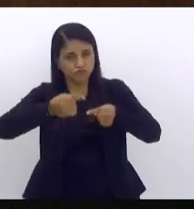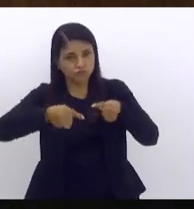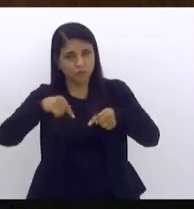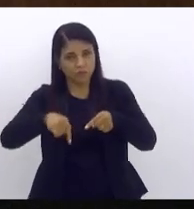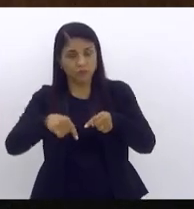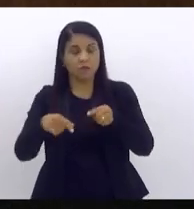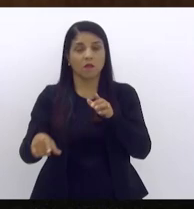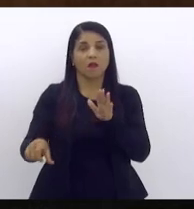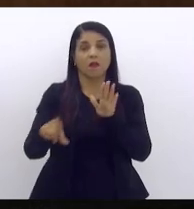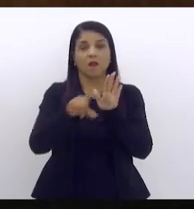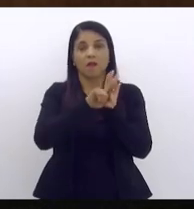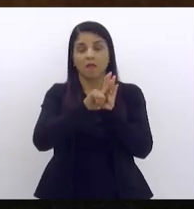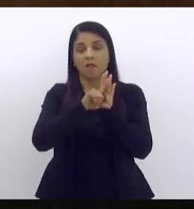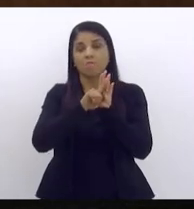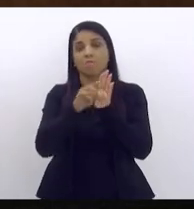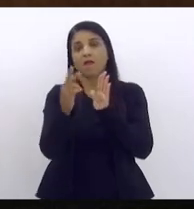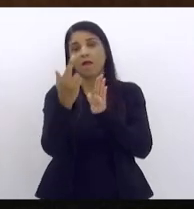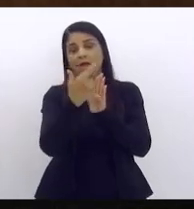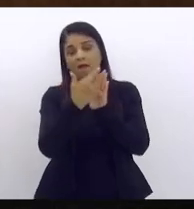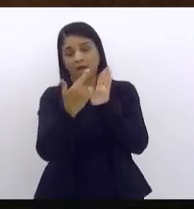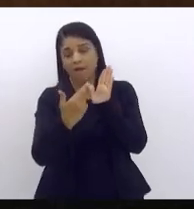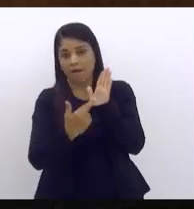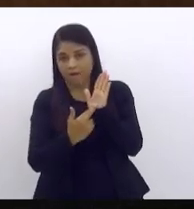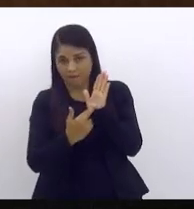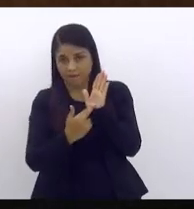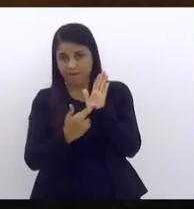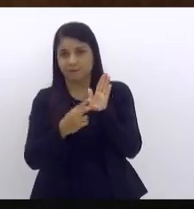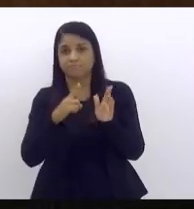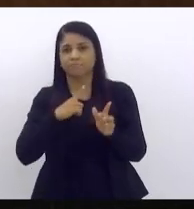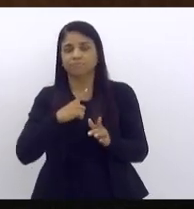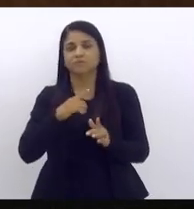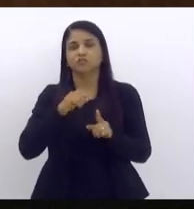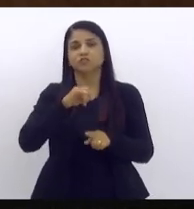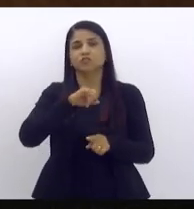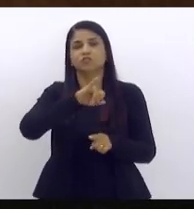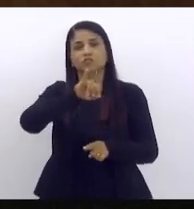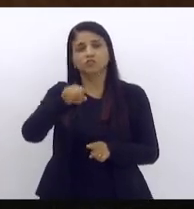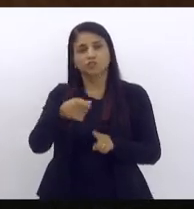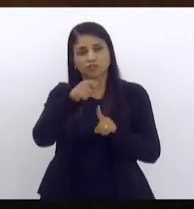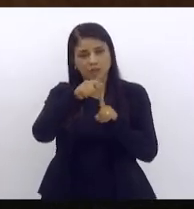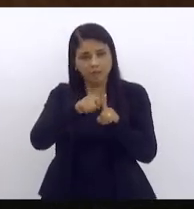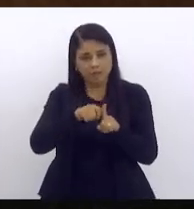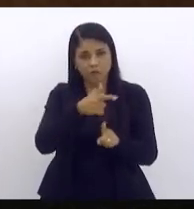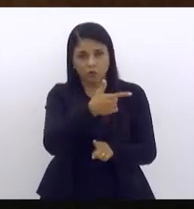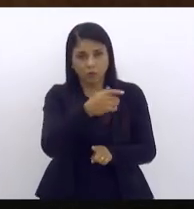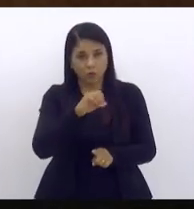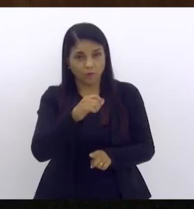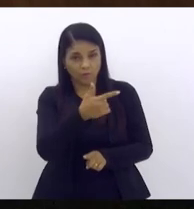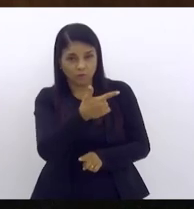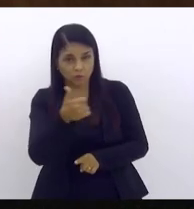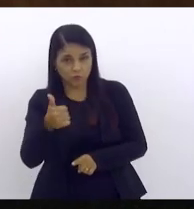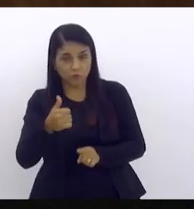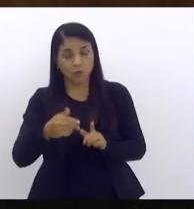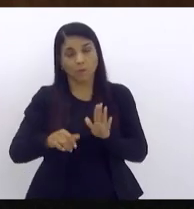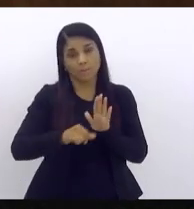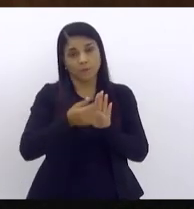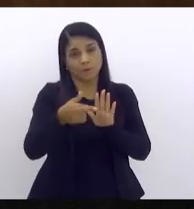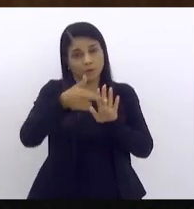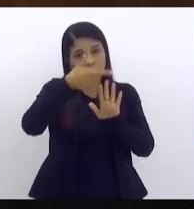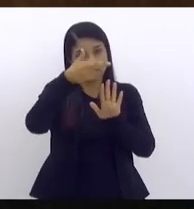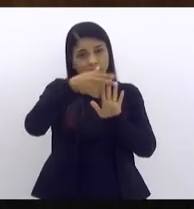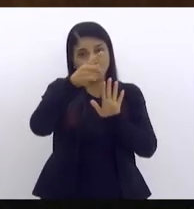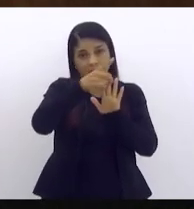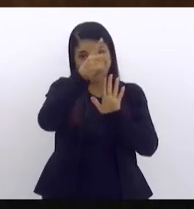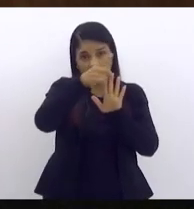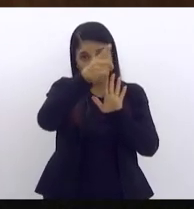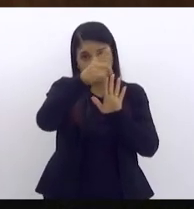regulamentação. A lei, ela é de janeiro de 21, houve um primeiro decreto em setembro